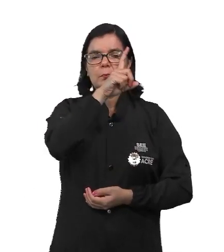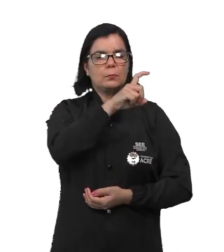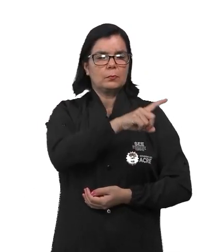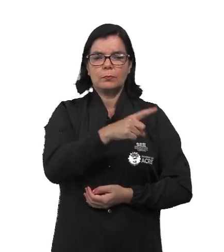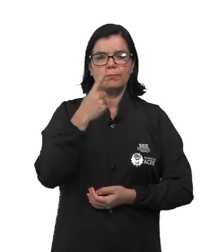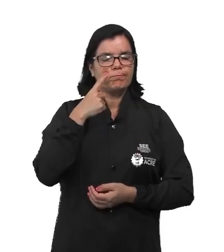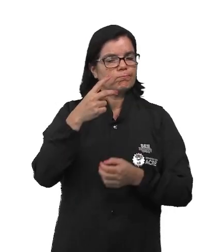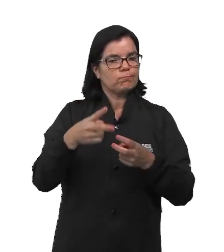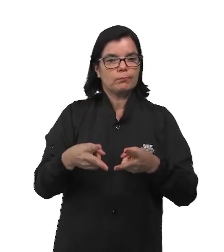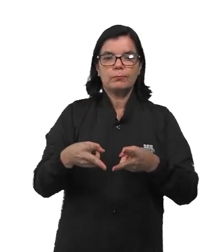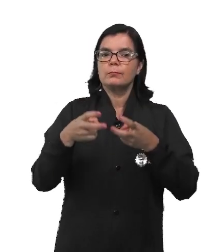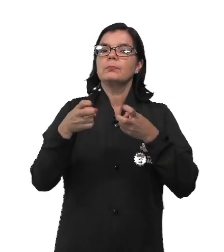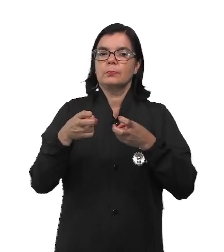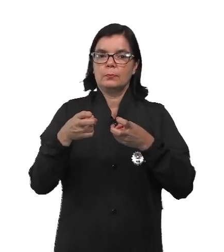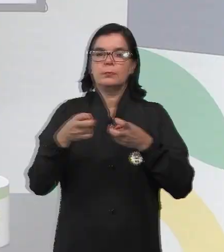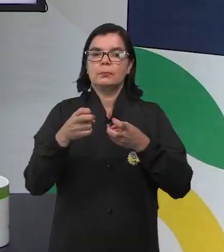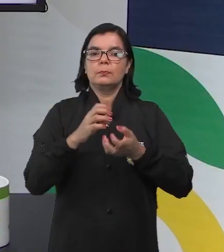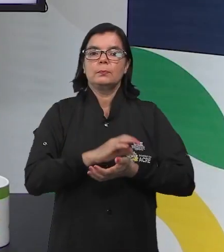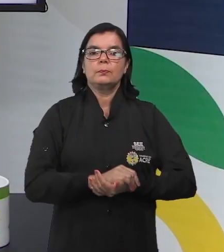percebe.